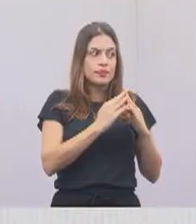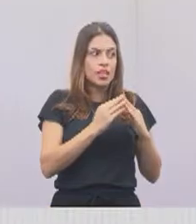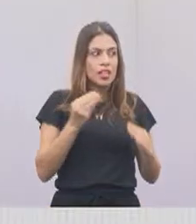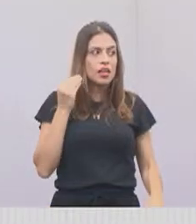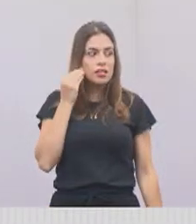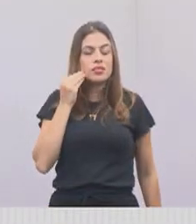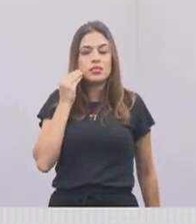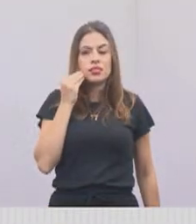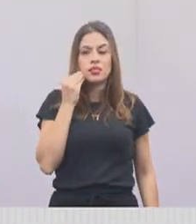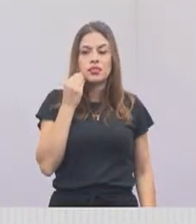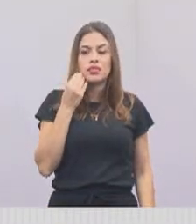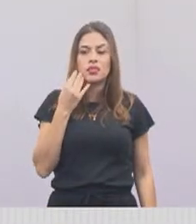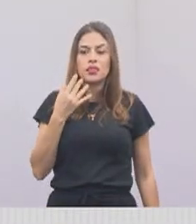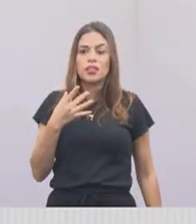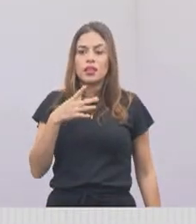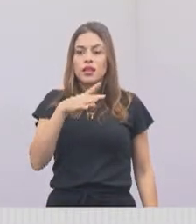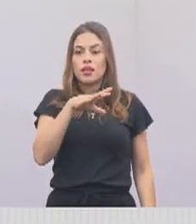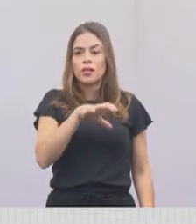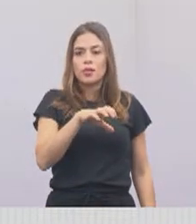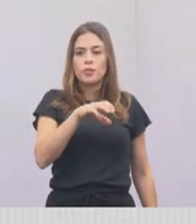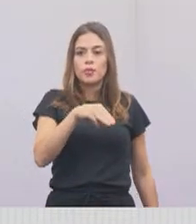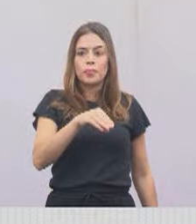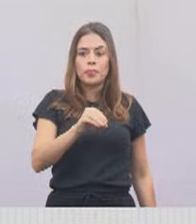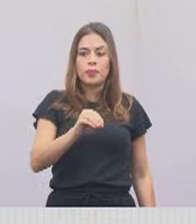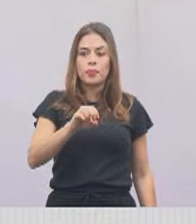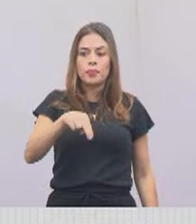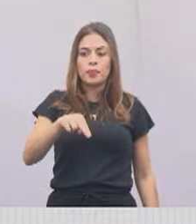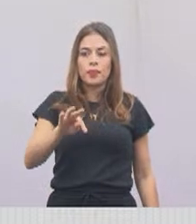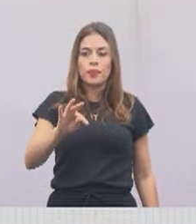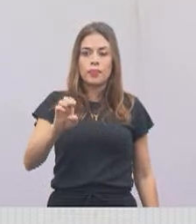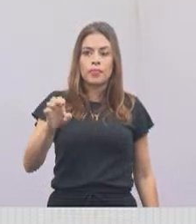Sinai, aqui na cidade, que atendia